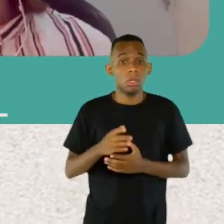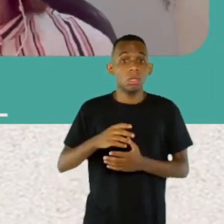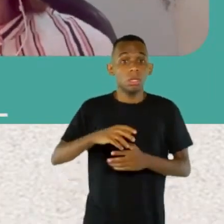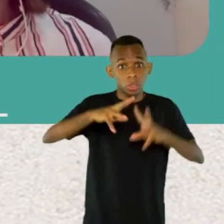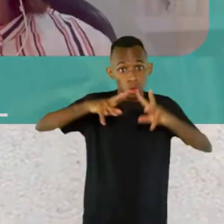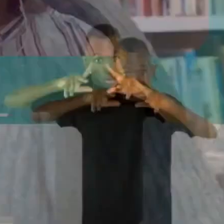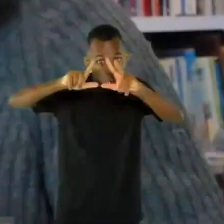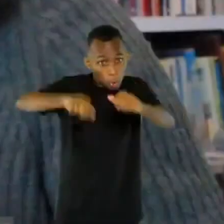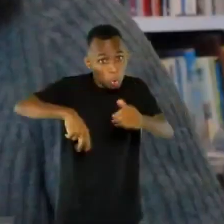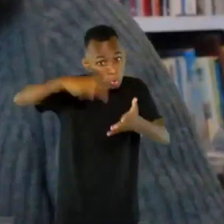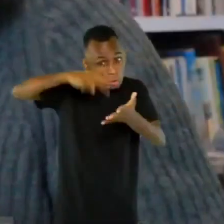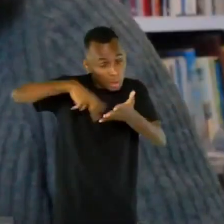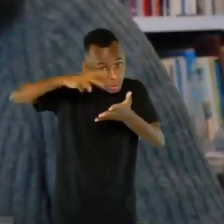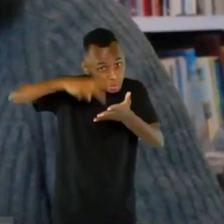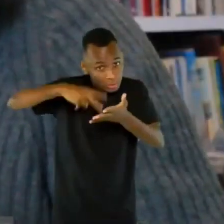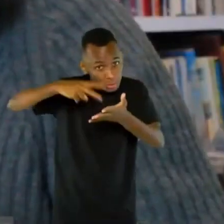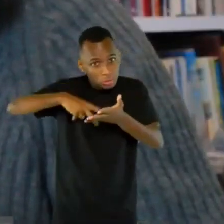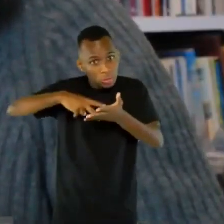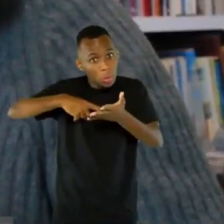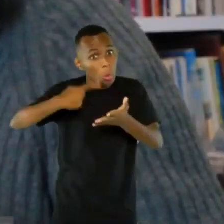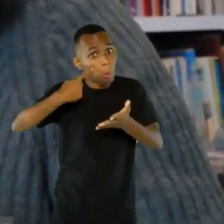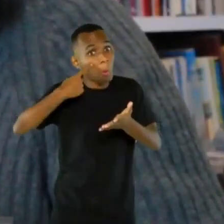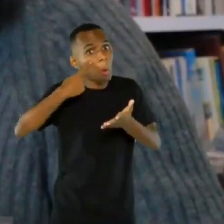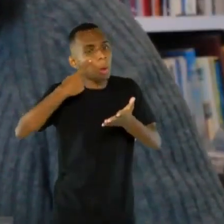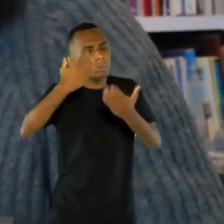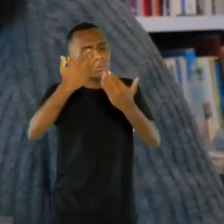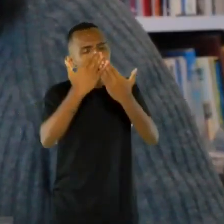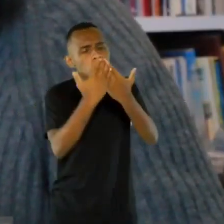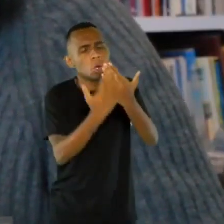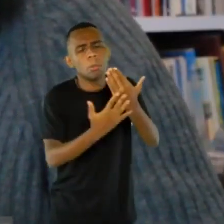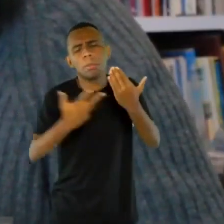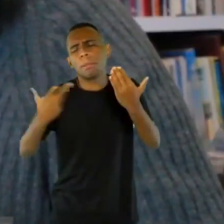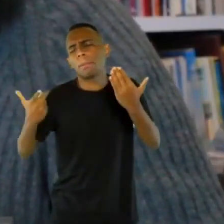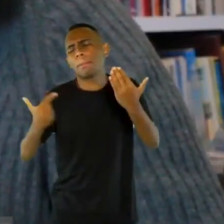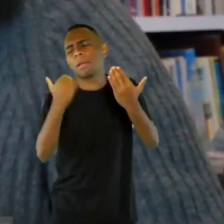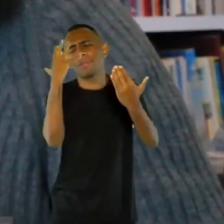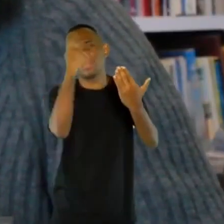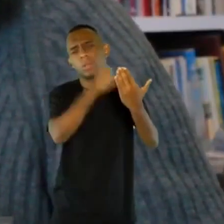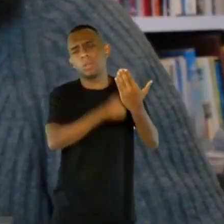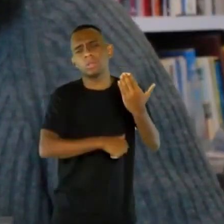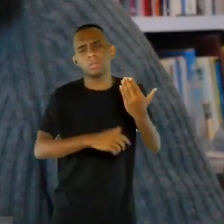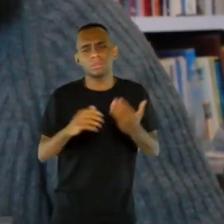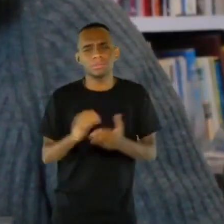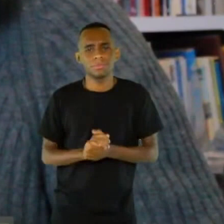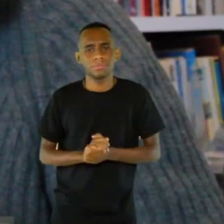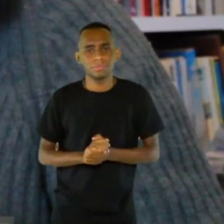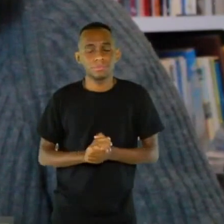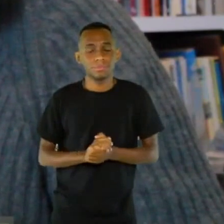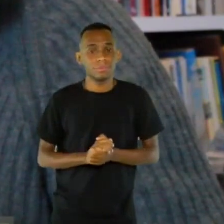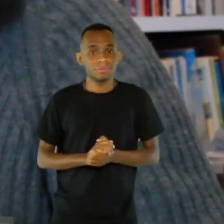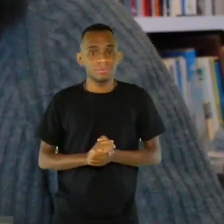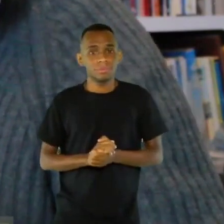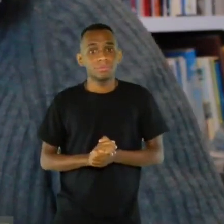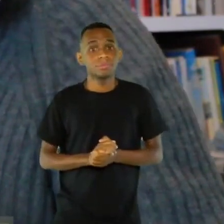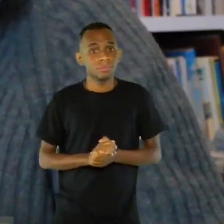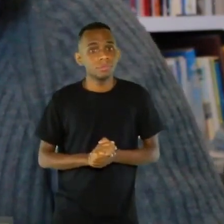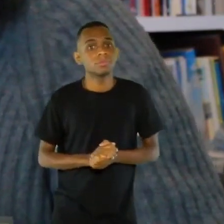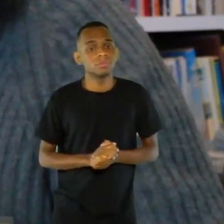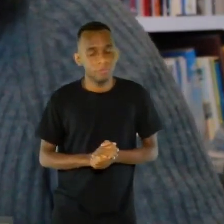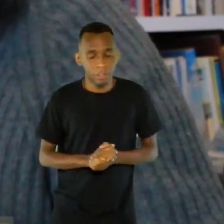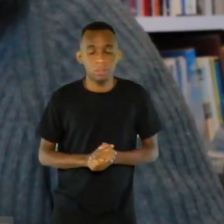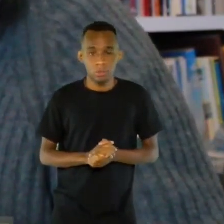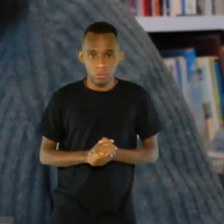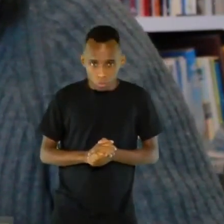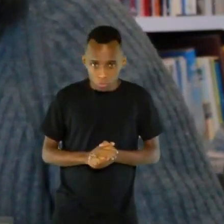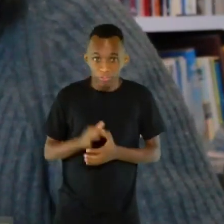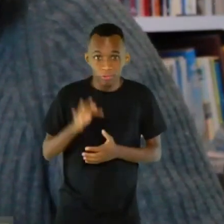esperem capas lindas como essa do Kiko Farkas. Exato. Esperem um novo tempo